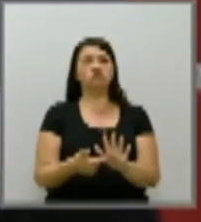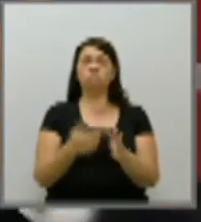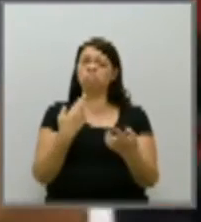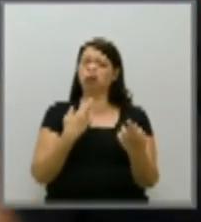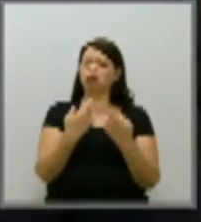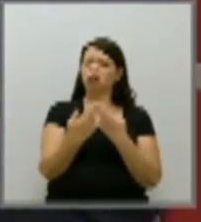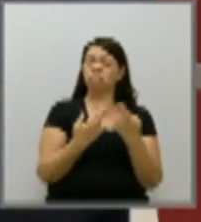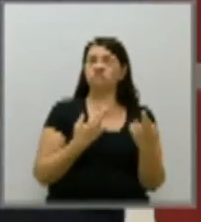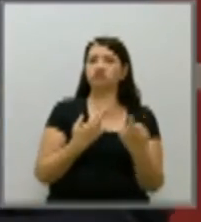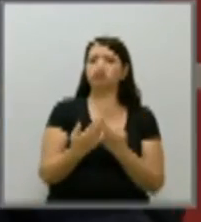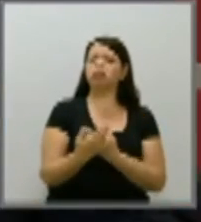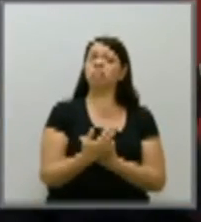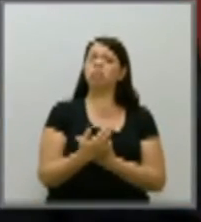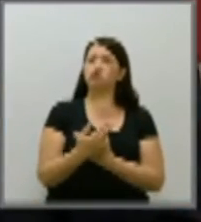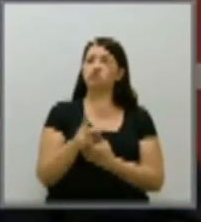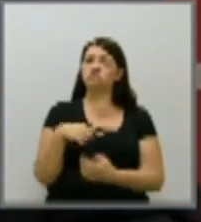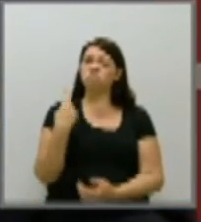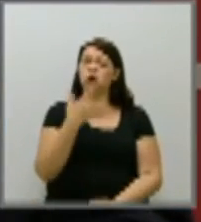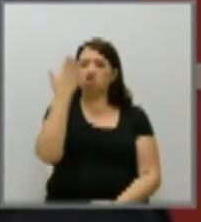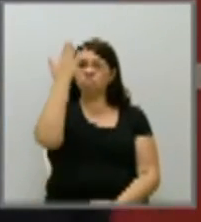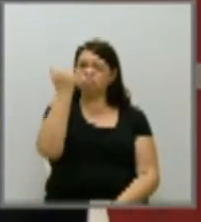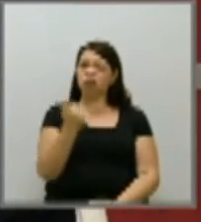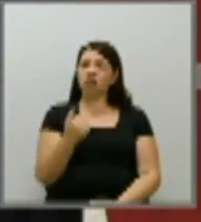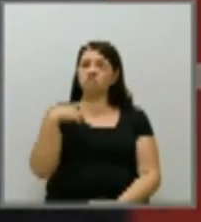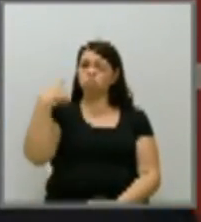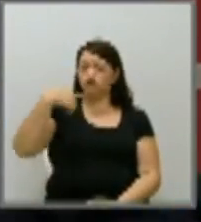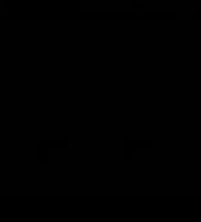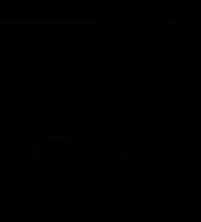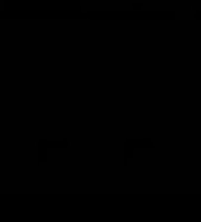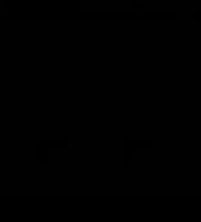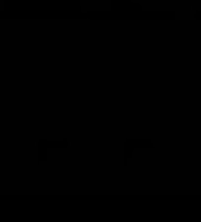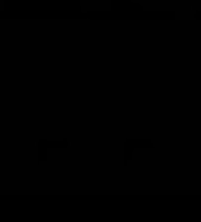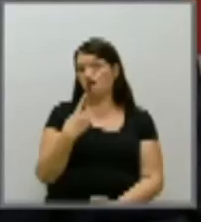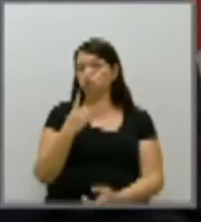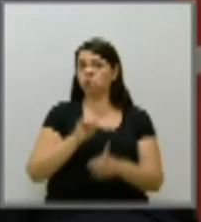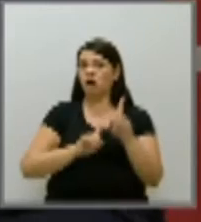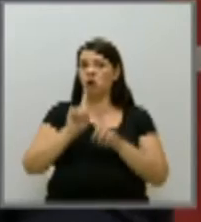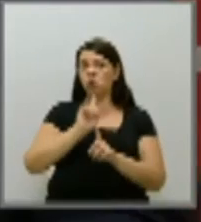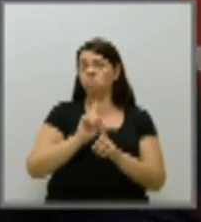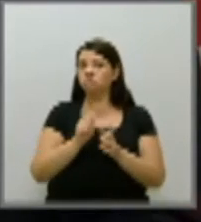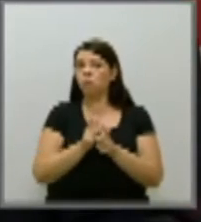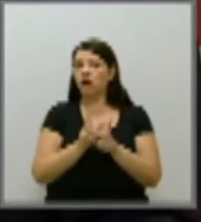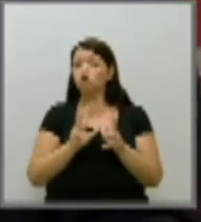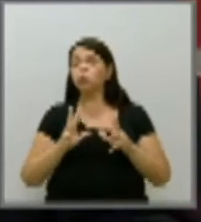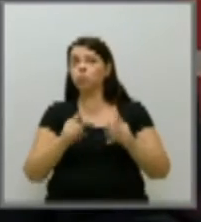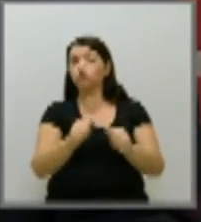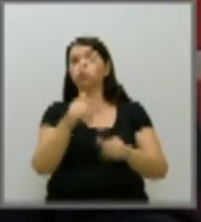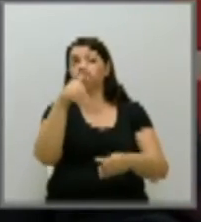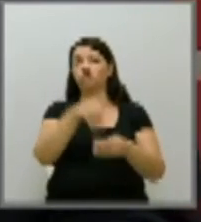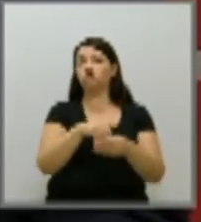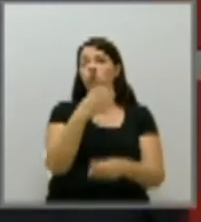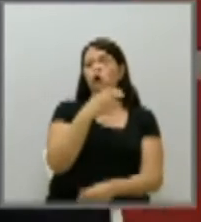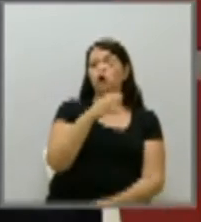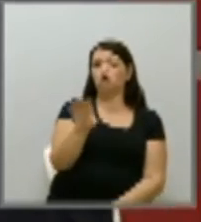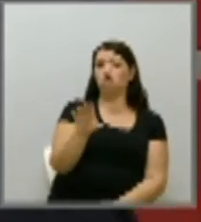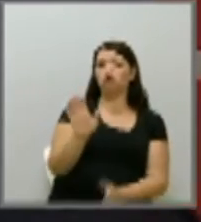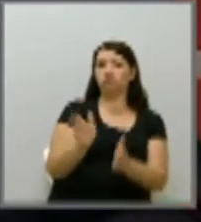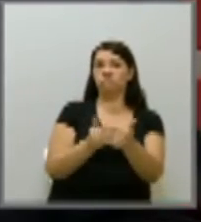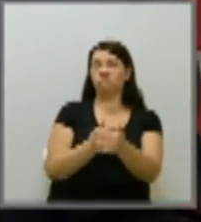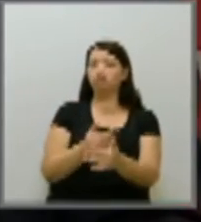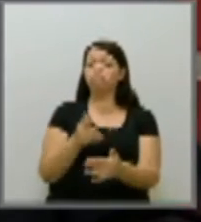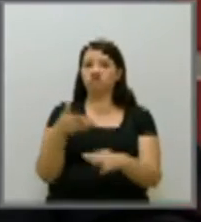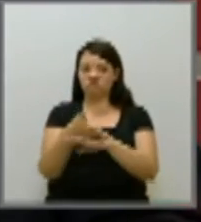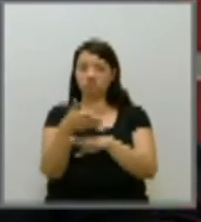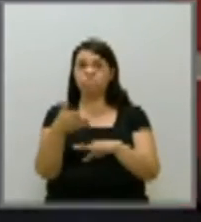relação de que se sabe que deputados de vocês, não todos, votaram de maldade do Sartori, que vocês compõem